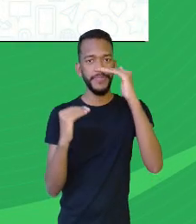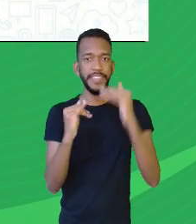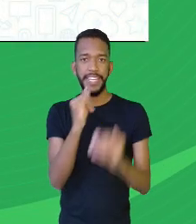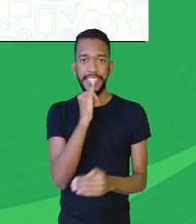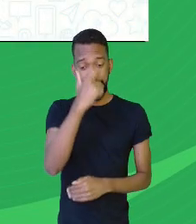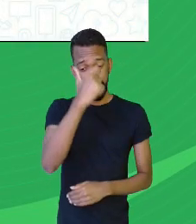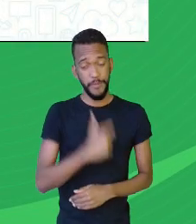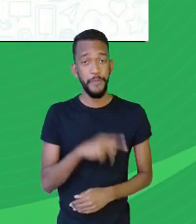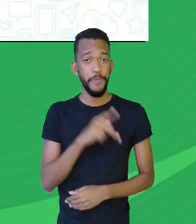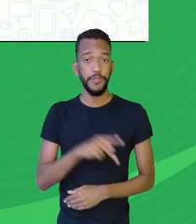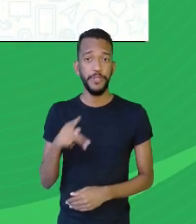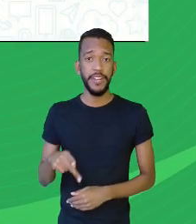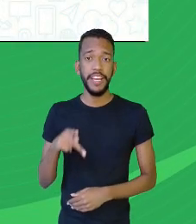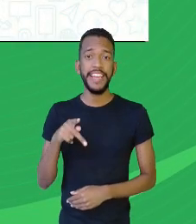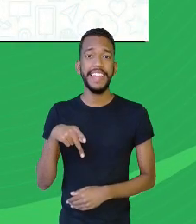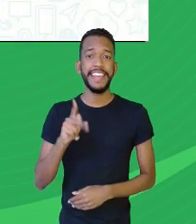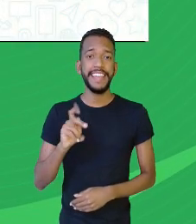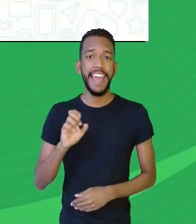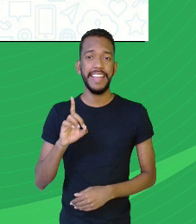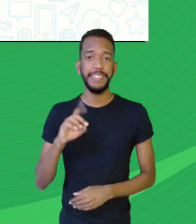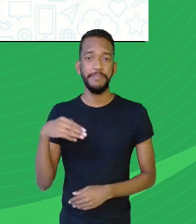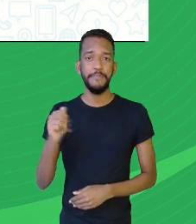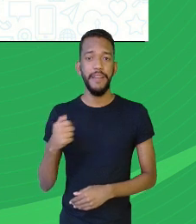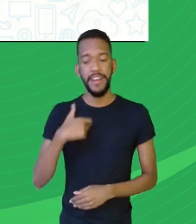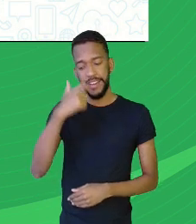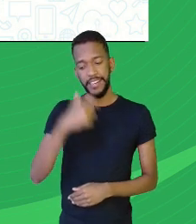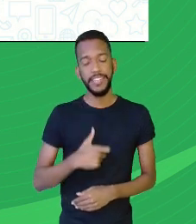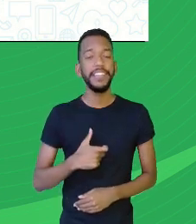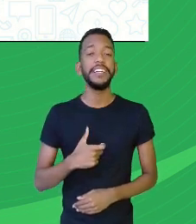a professora Kedma, tem